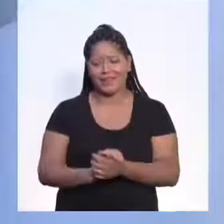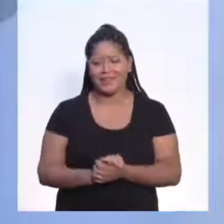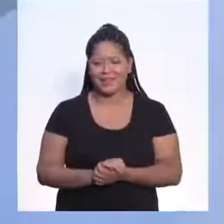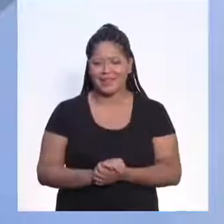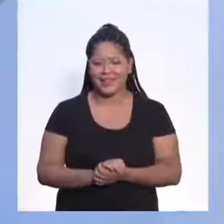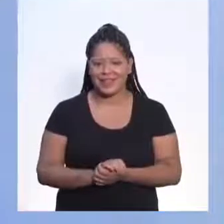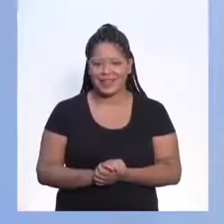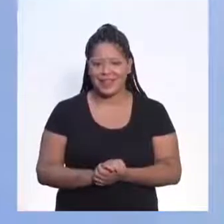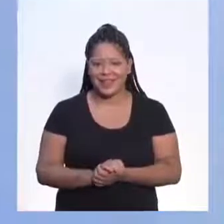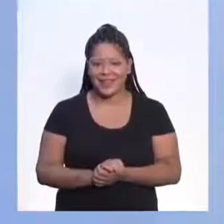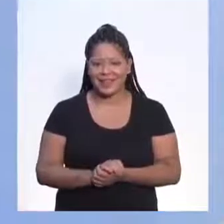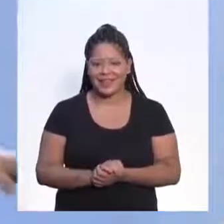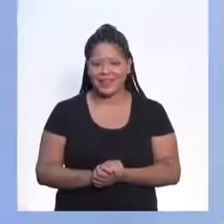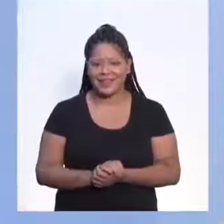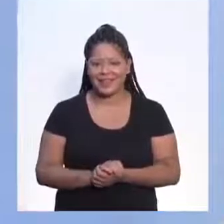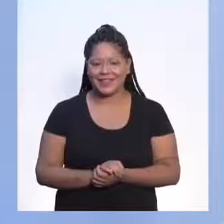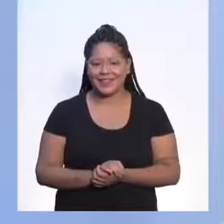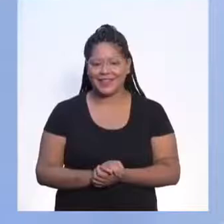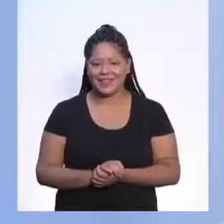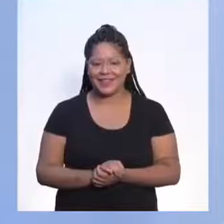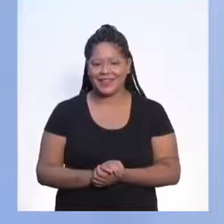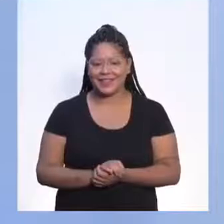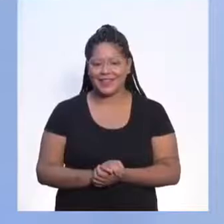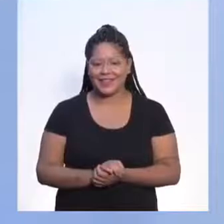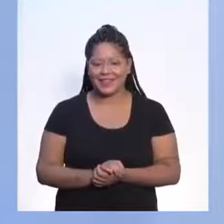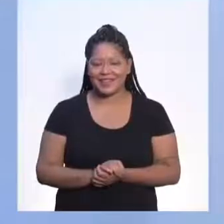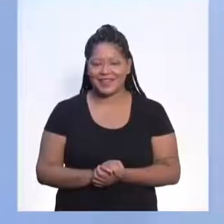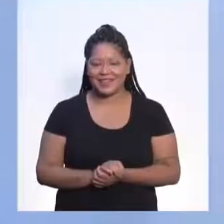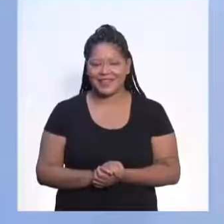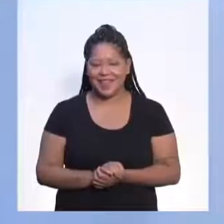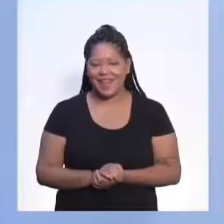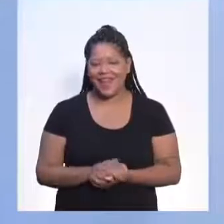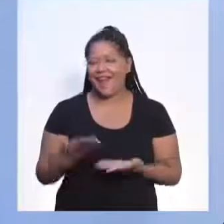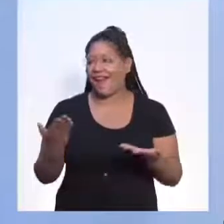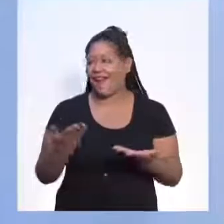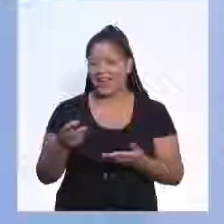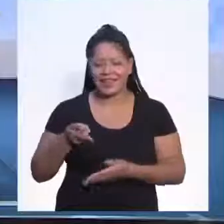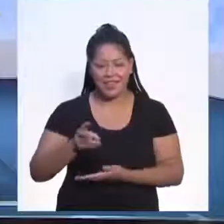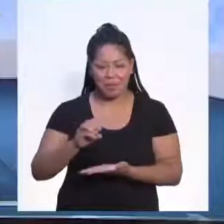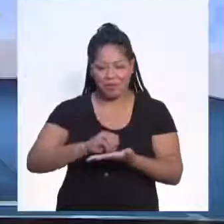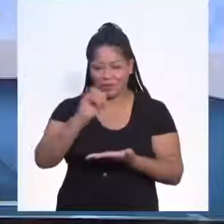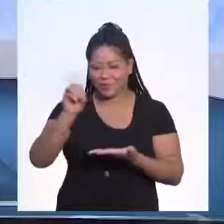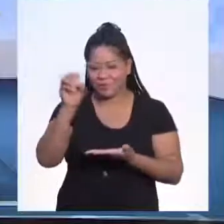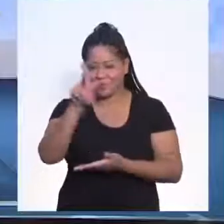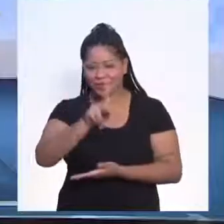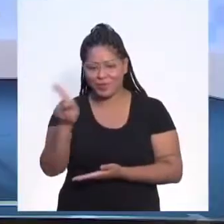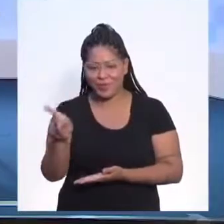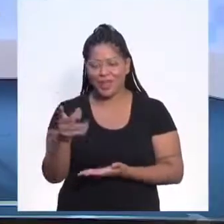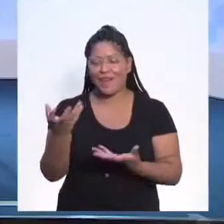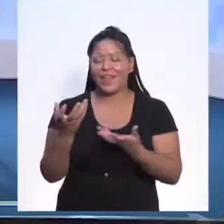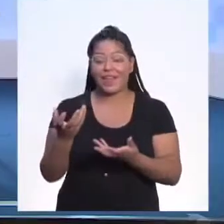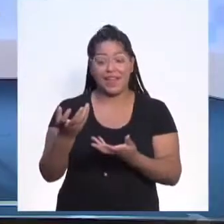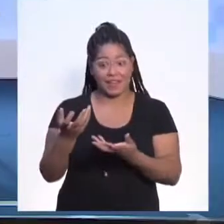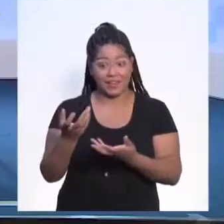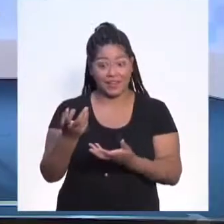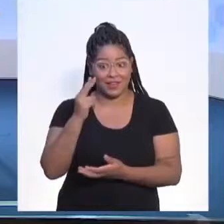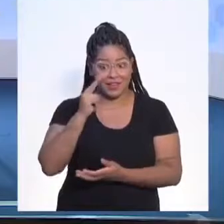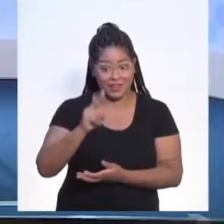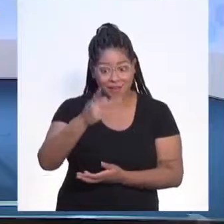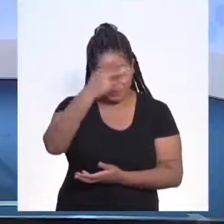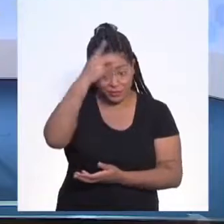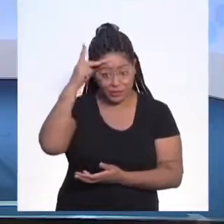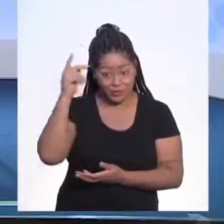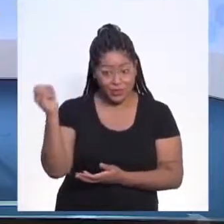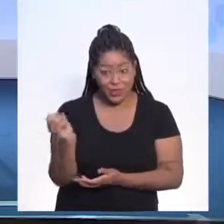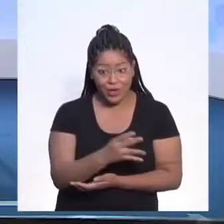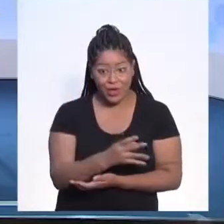quero ver a rede. Já enjoei já de ver o professor do centro de mídia. É verdade. E aí, pessoal, a gente continua, vai